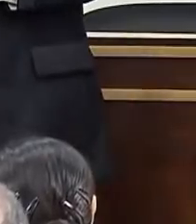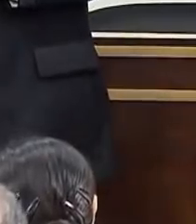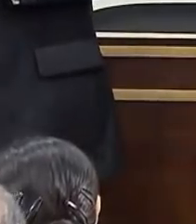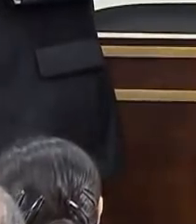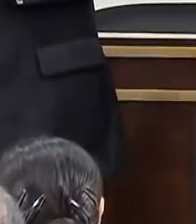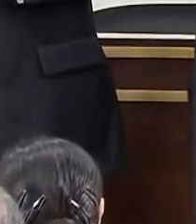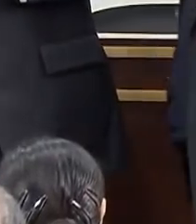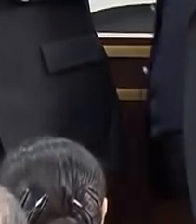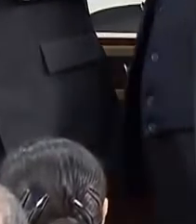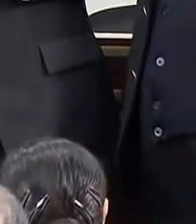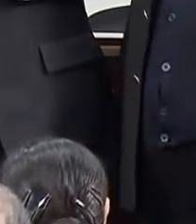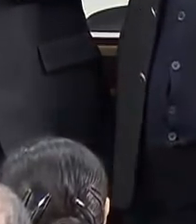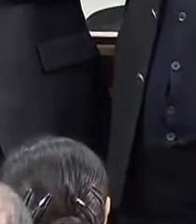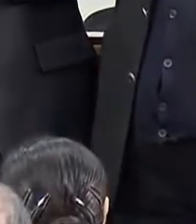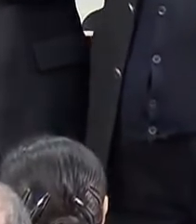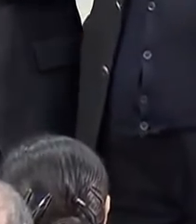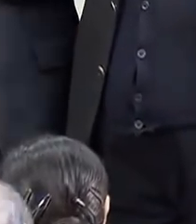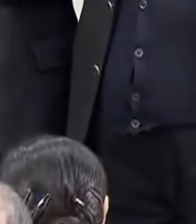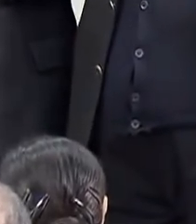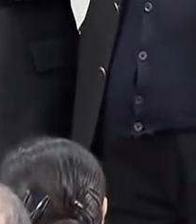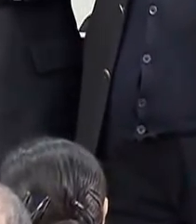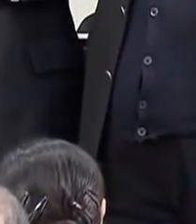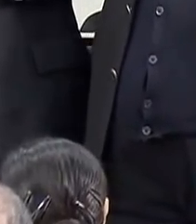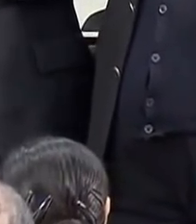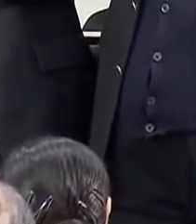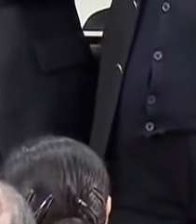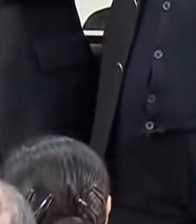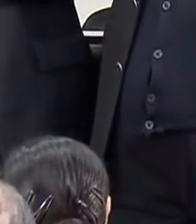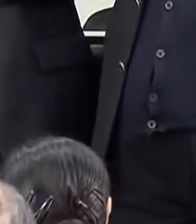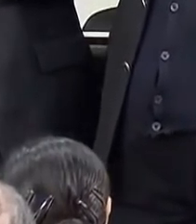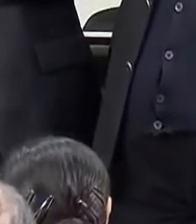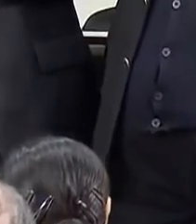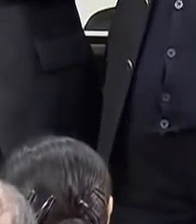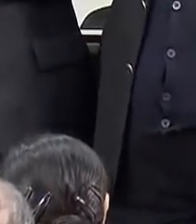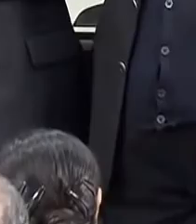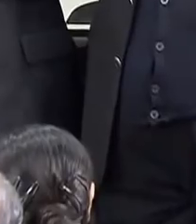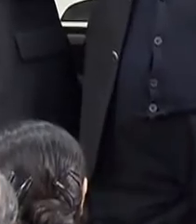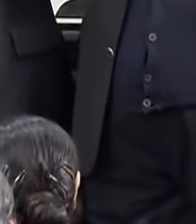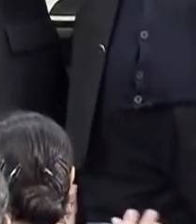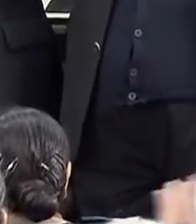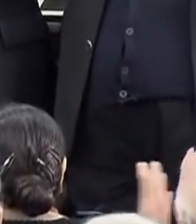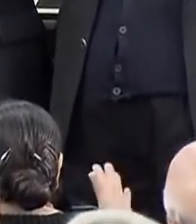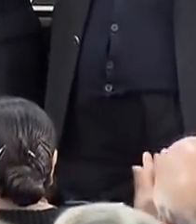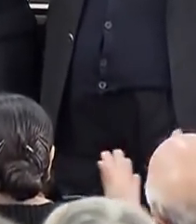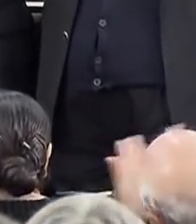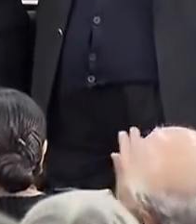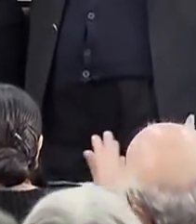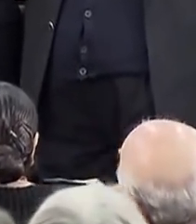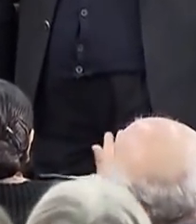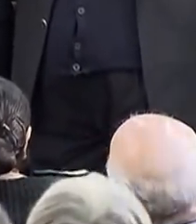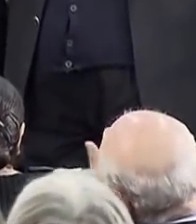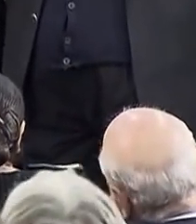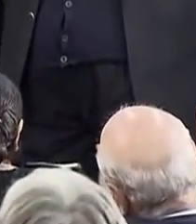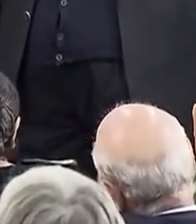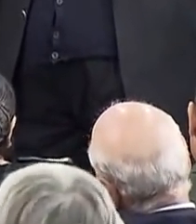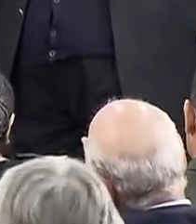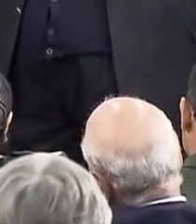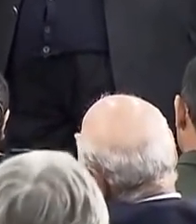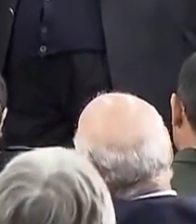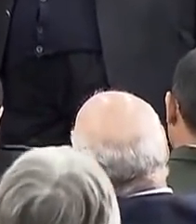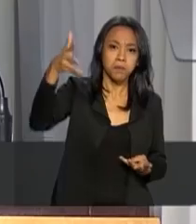prêmio, como também em lançar, assim como o Greca e a Sila Borghetti, as